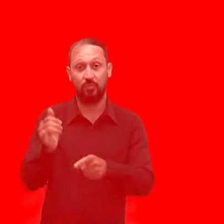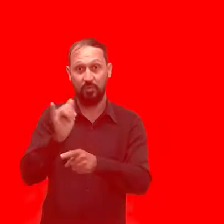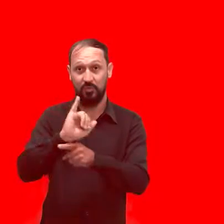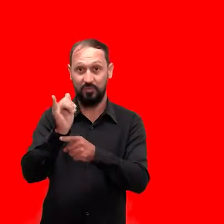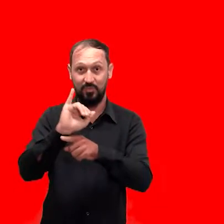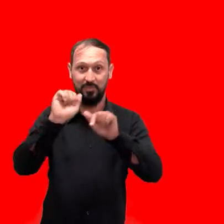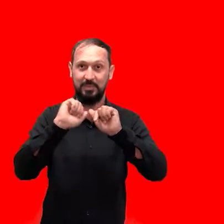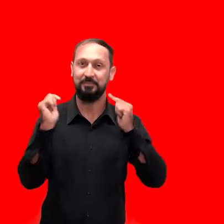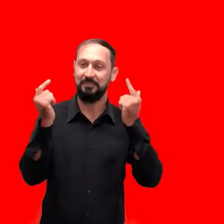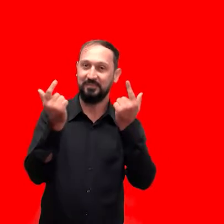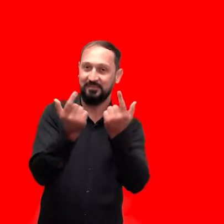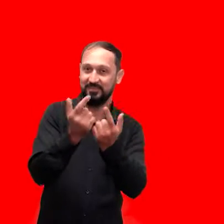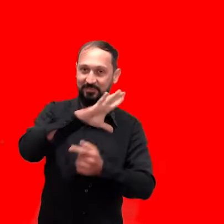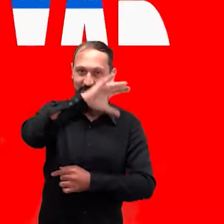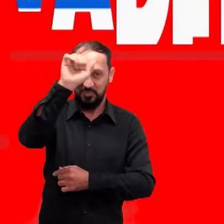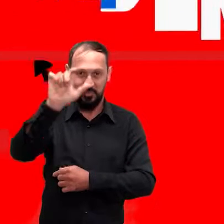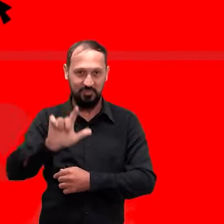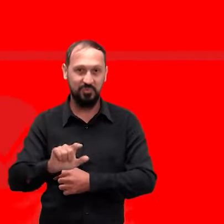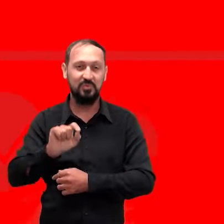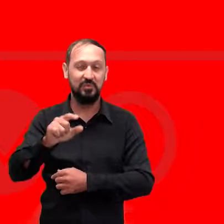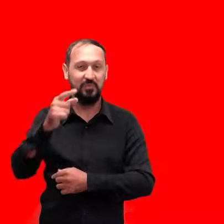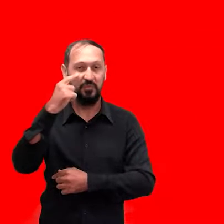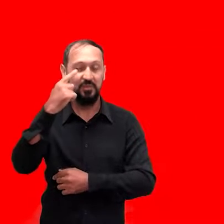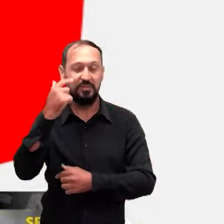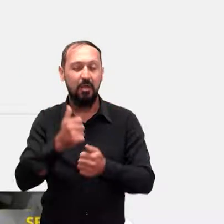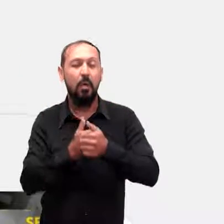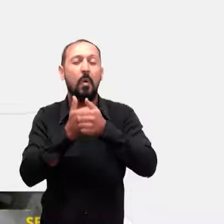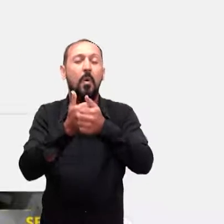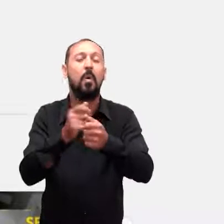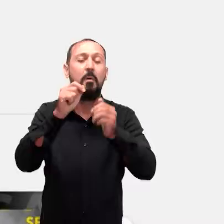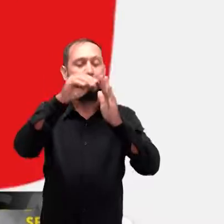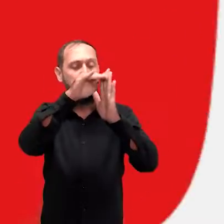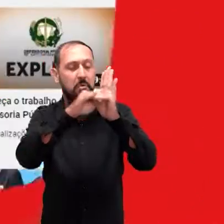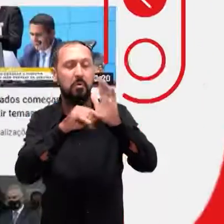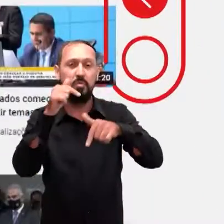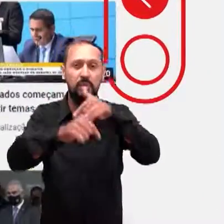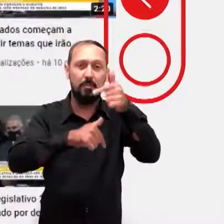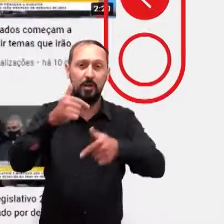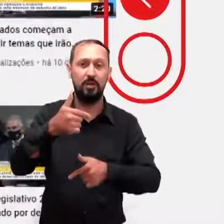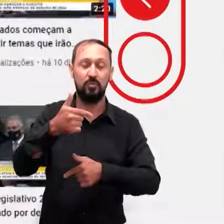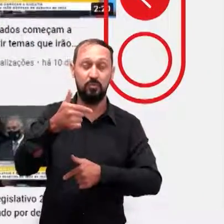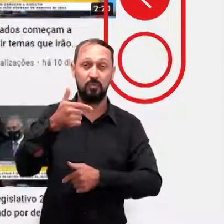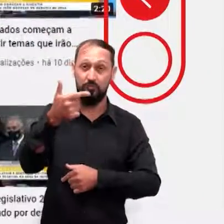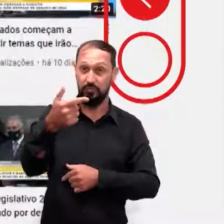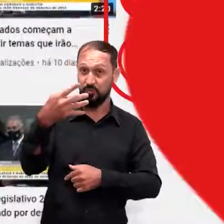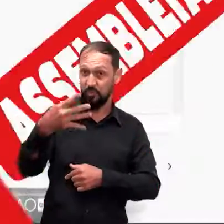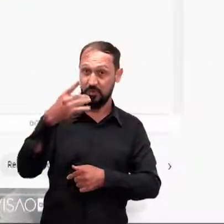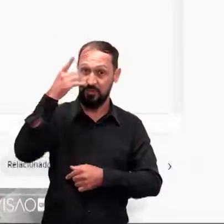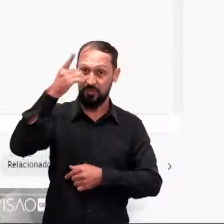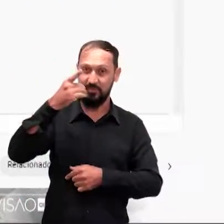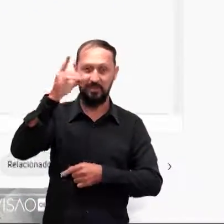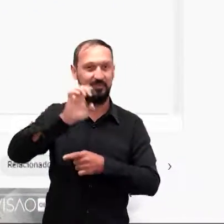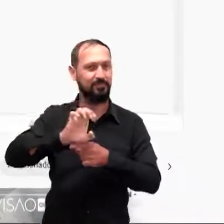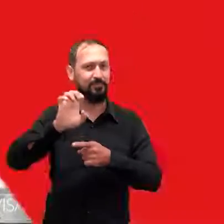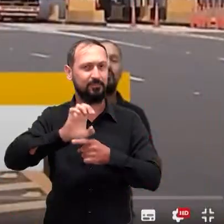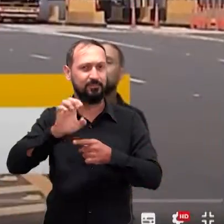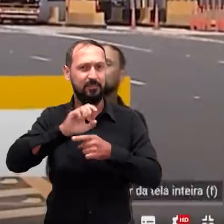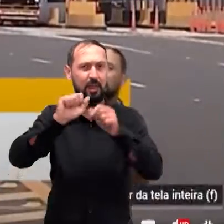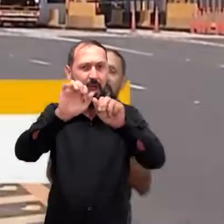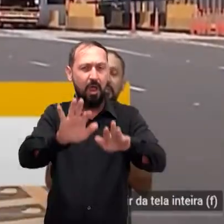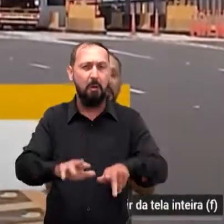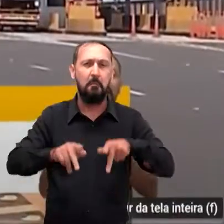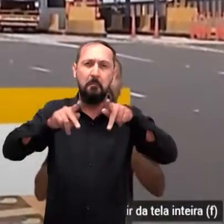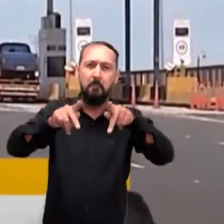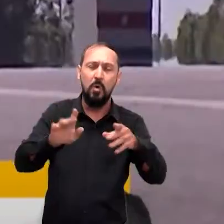No YouTube da Assembleia Legislativa de Mato Grosso do Sul, você acompanha o trabalho dos 24 deputados estaduais.